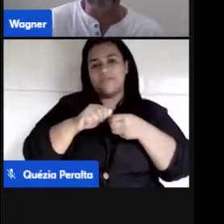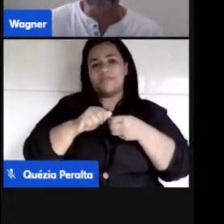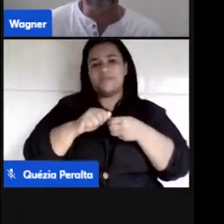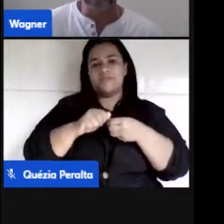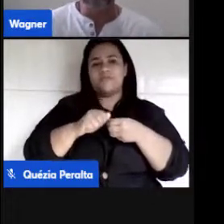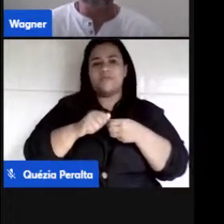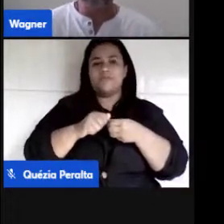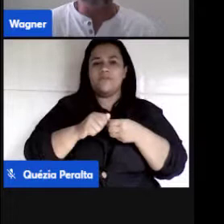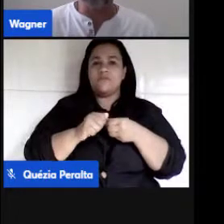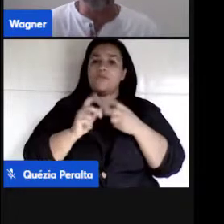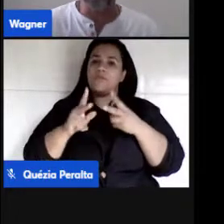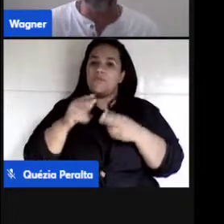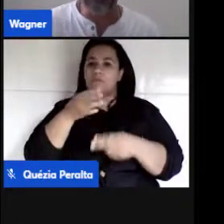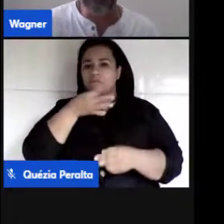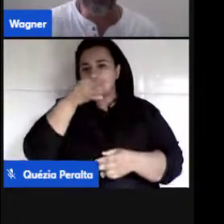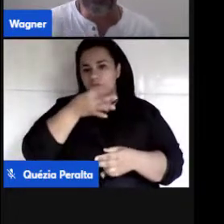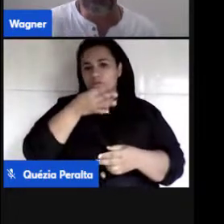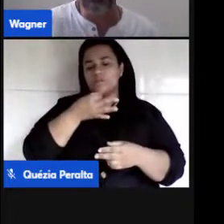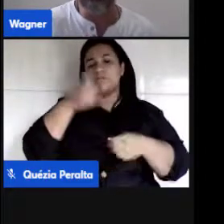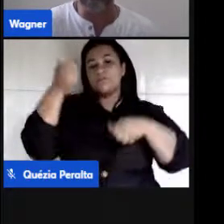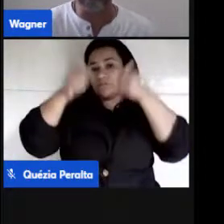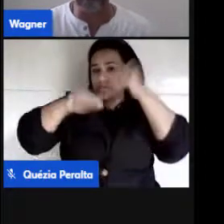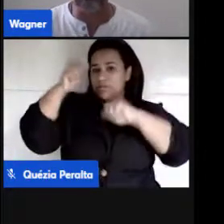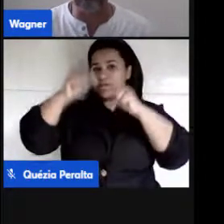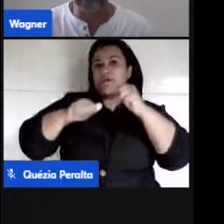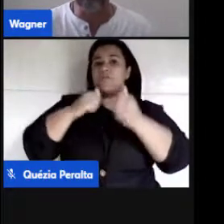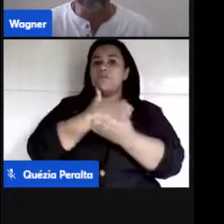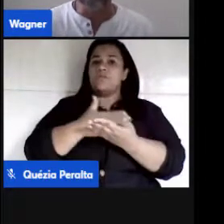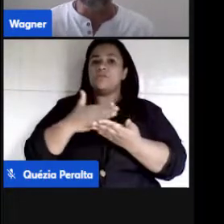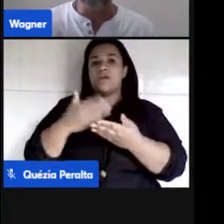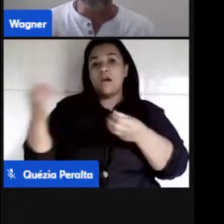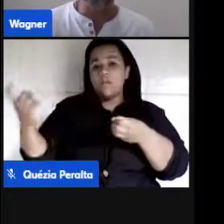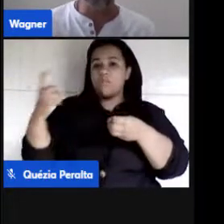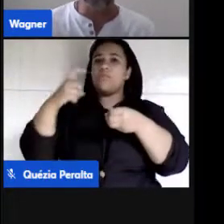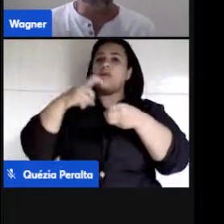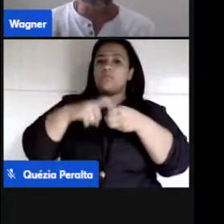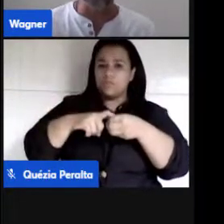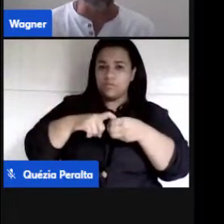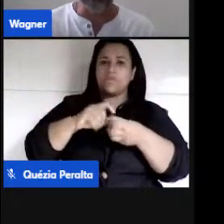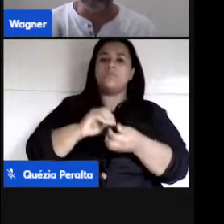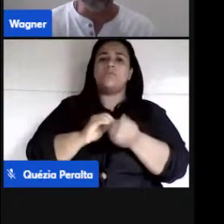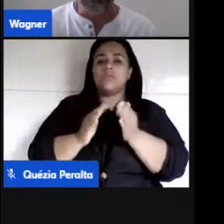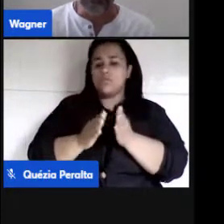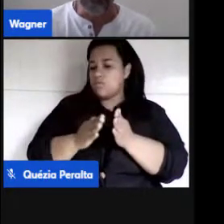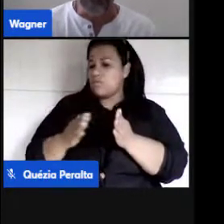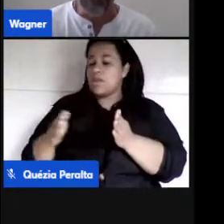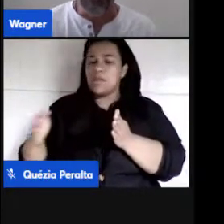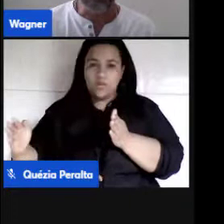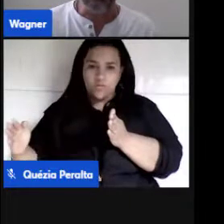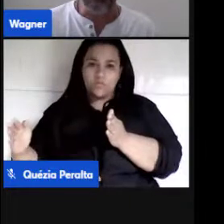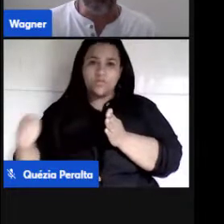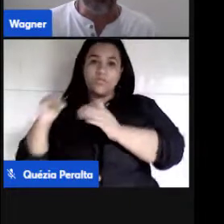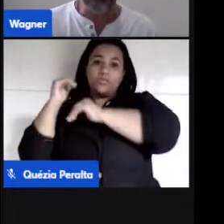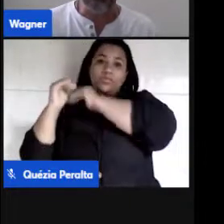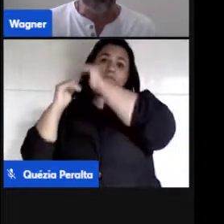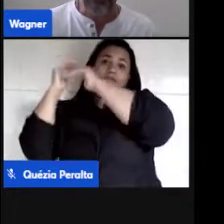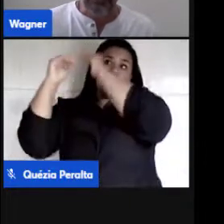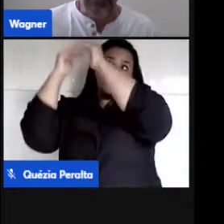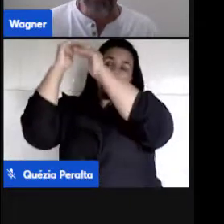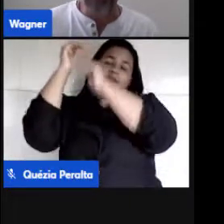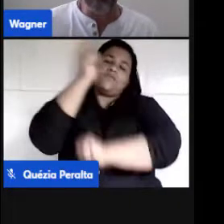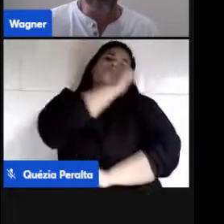onde você, através desse feedback inicial, desse retorno, e durante a construção desse seu